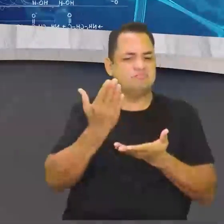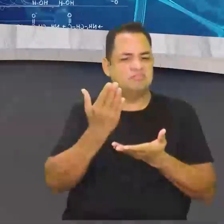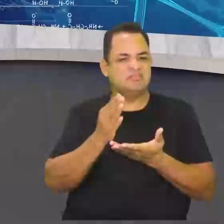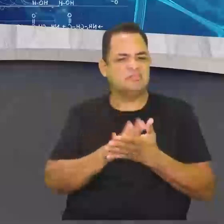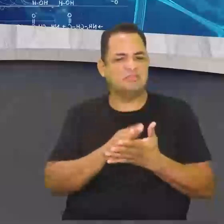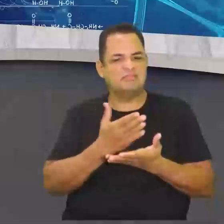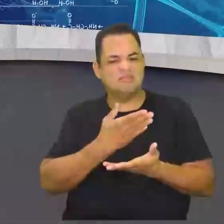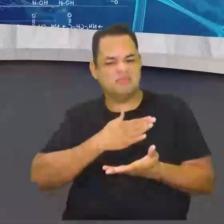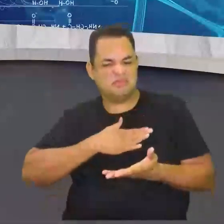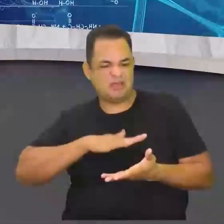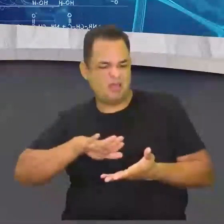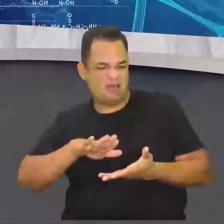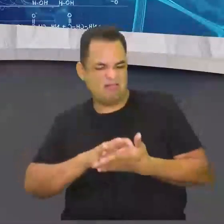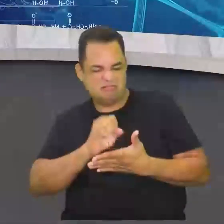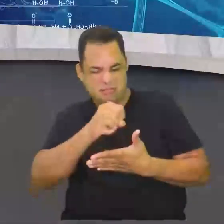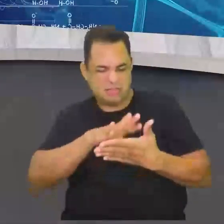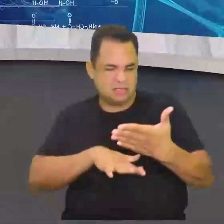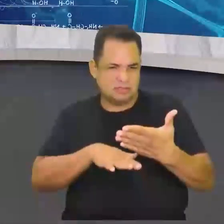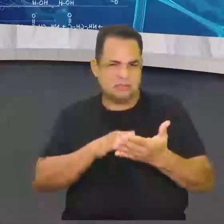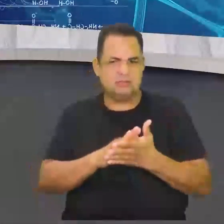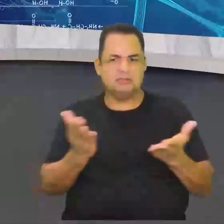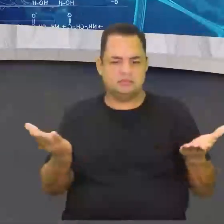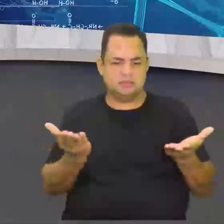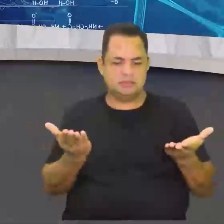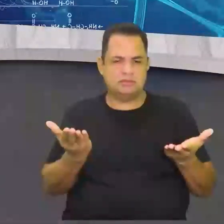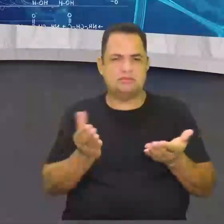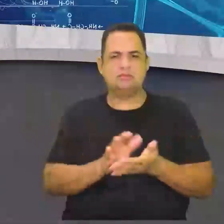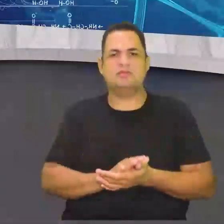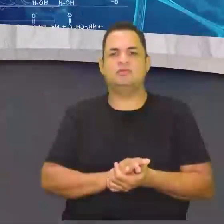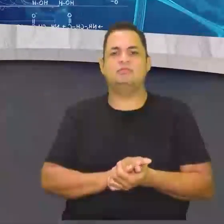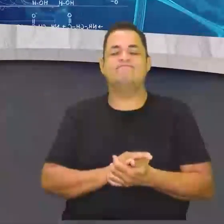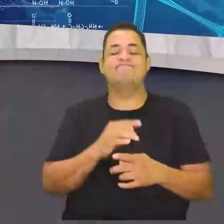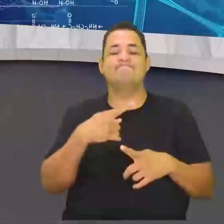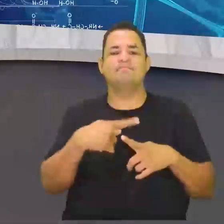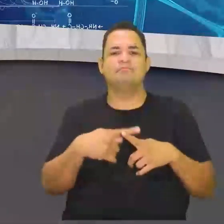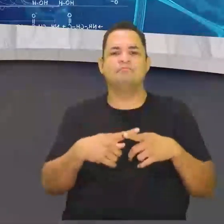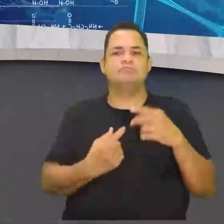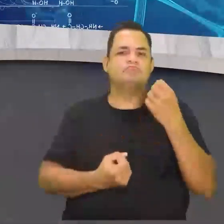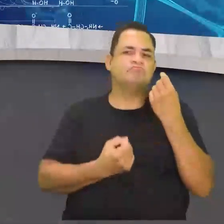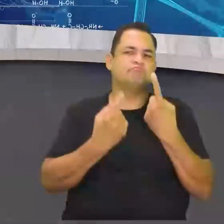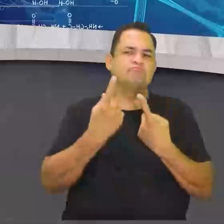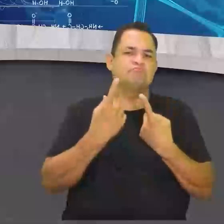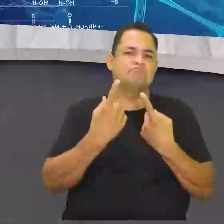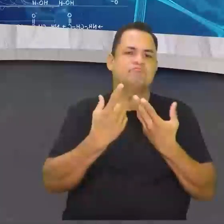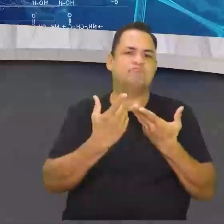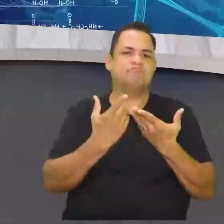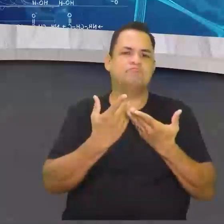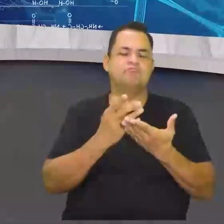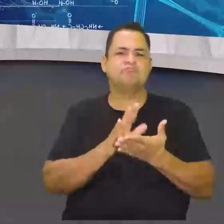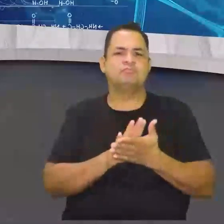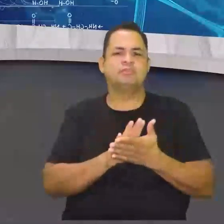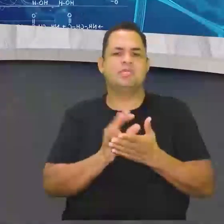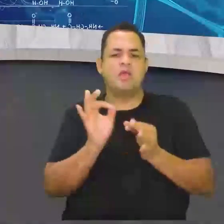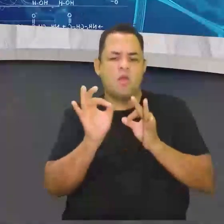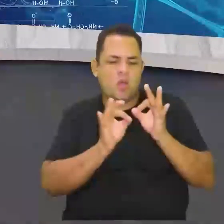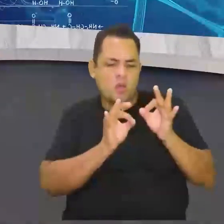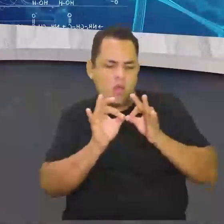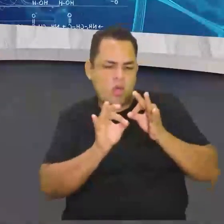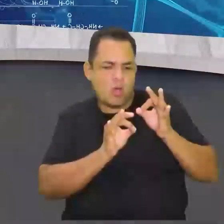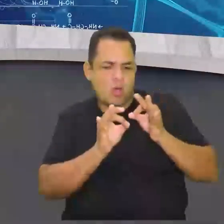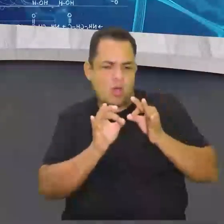muito algumas questões da atividade da aula de hoje. Isso porque algumas delas pediram que vocês